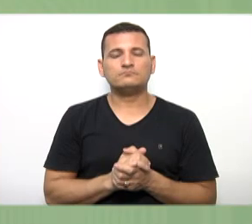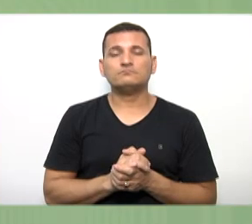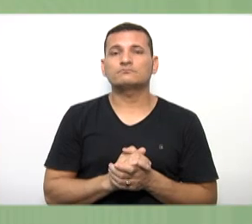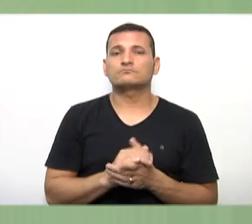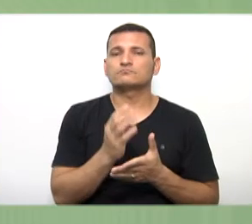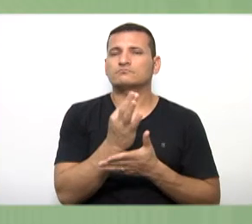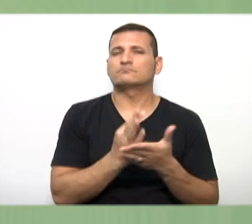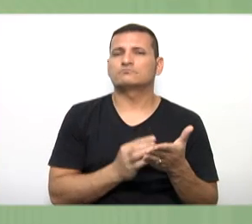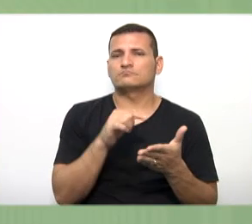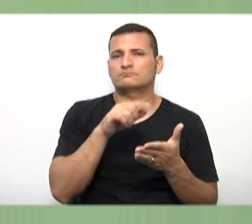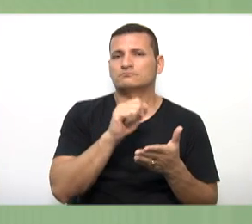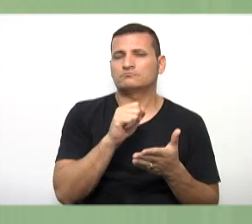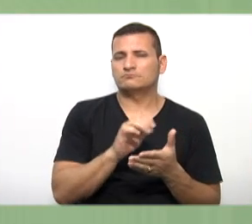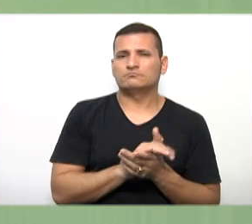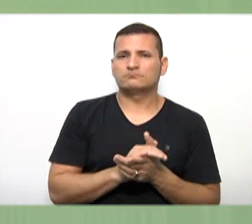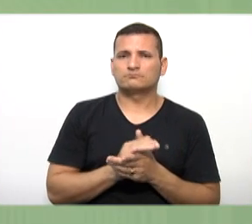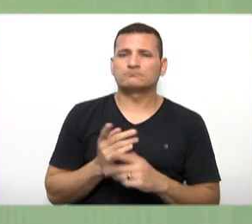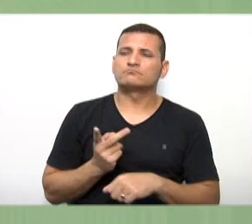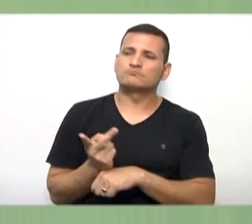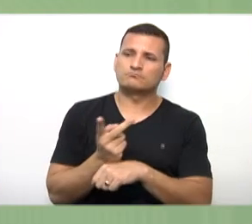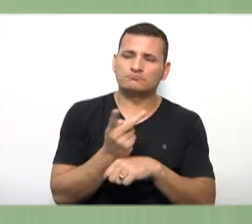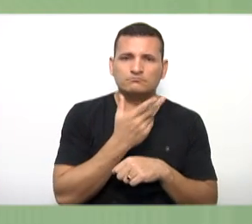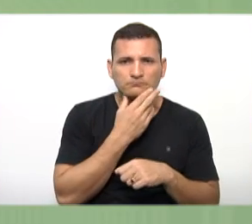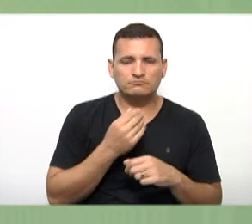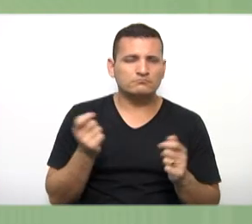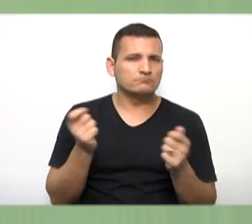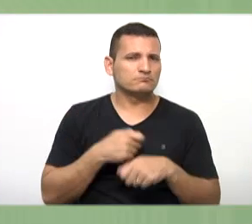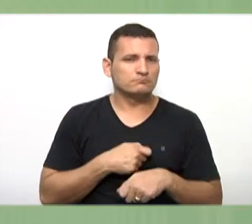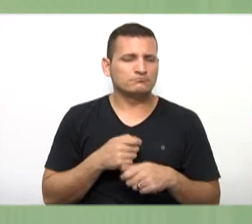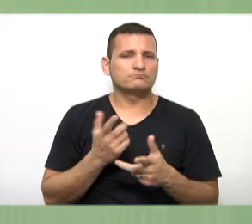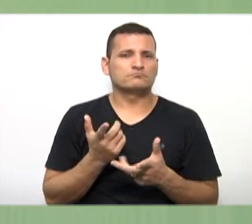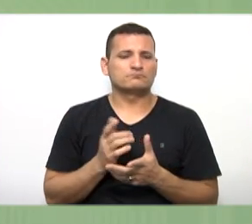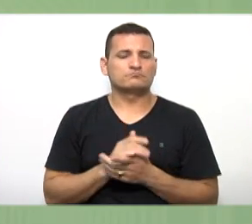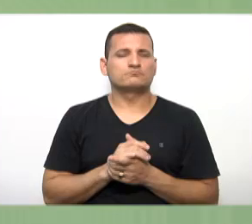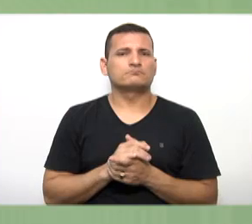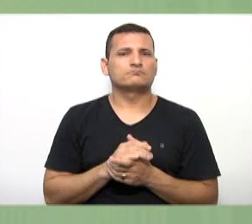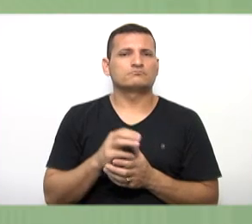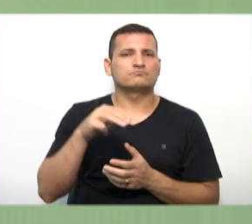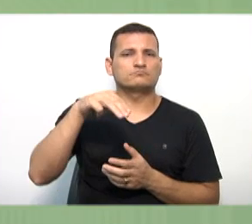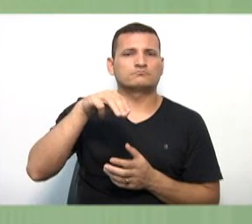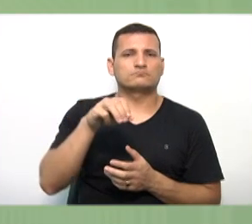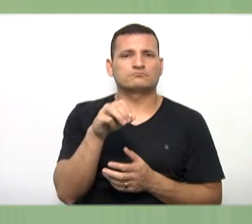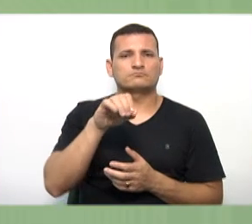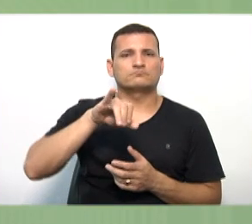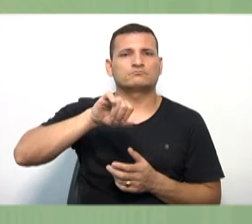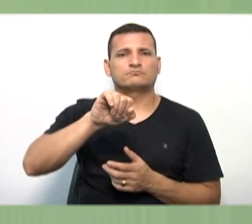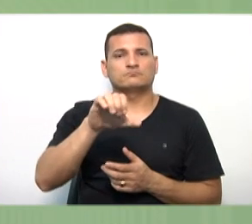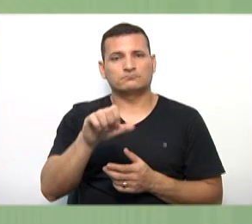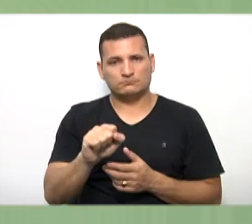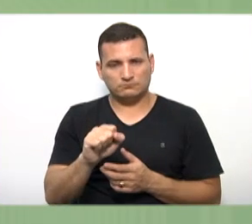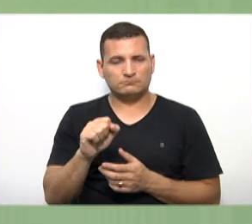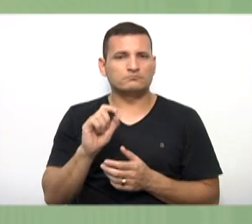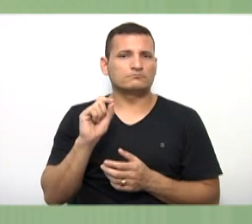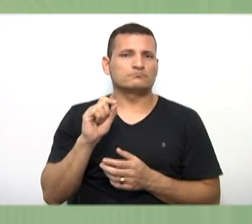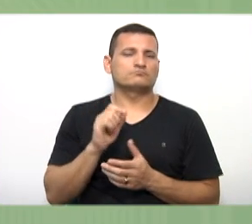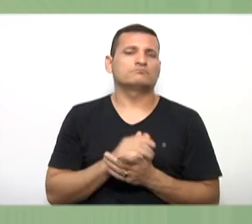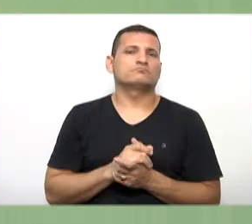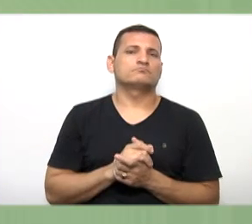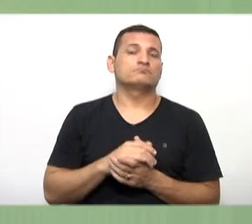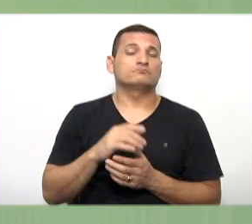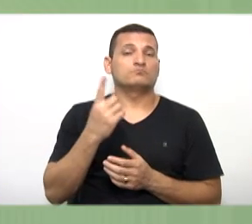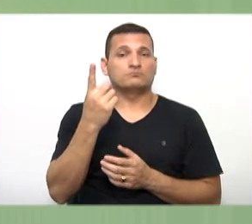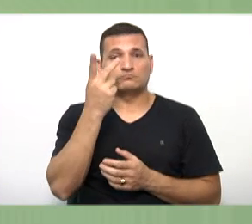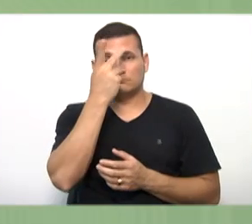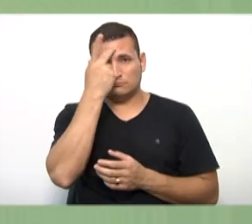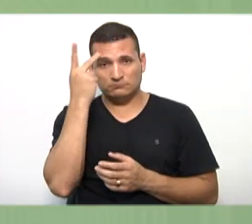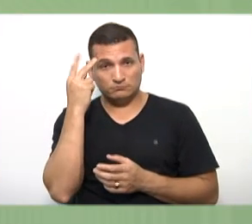procurar homens com capacidade, e aí Moisés iria colocar chefes de 1000, teria pessoas